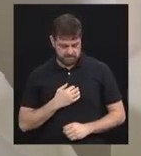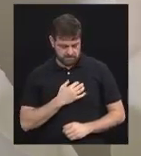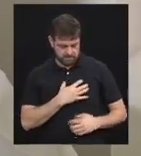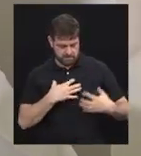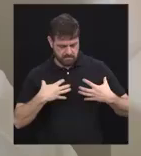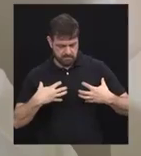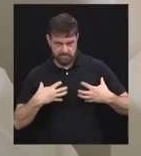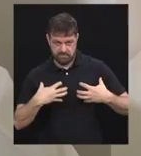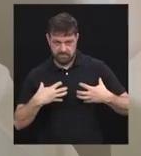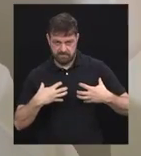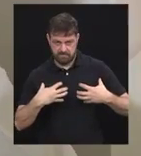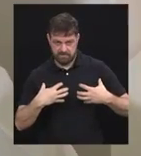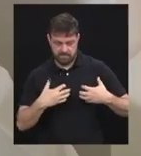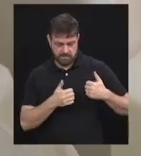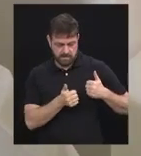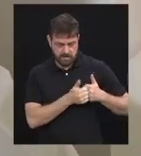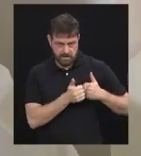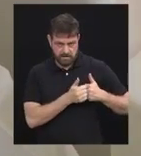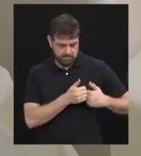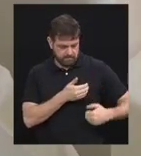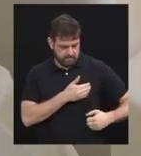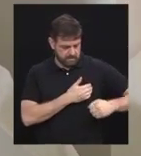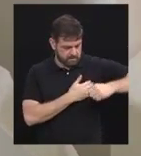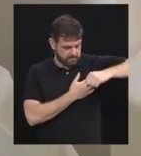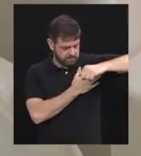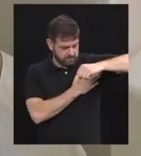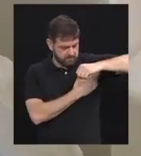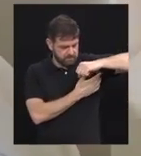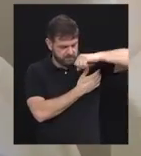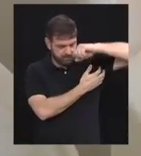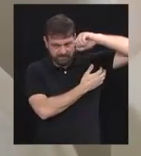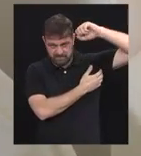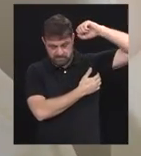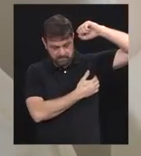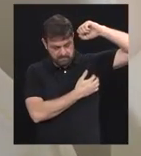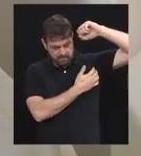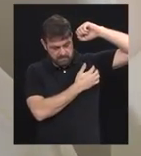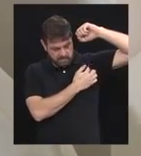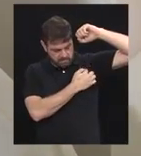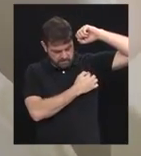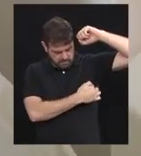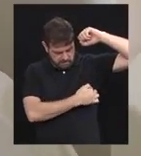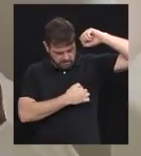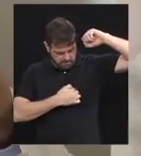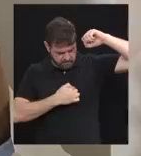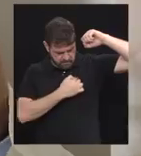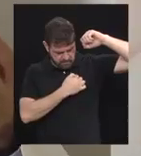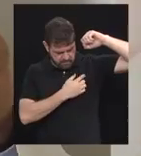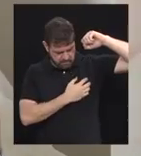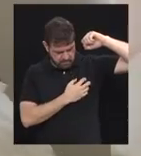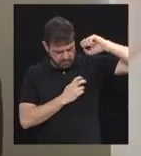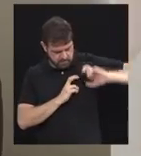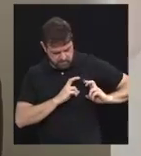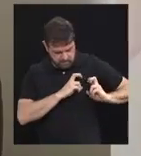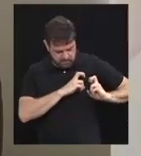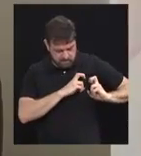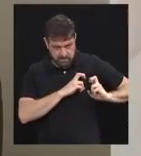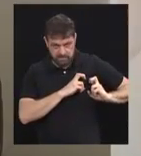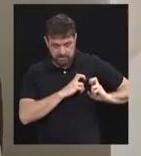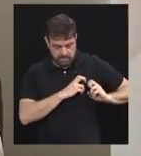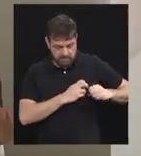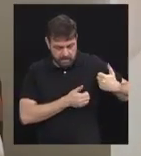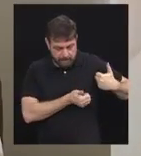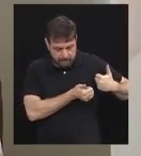ser muito mais frequente no quadrante superexterno da mama é que nesse quadrante superexterno tem mais tecido